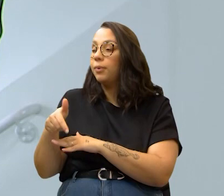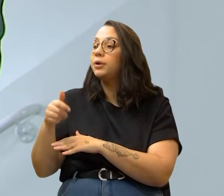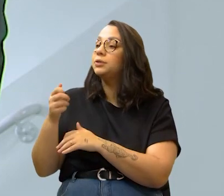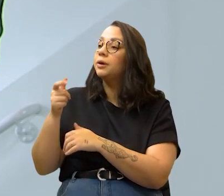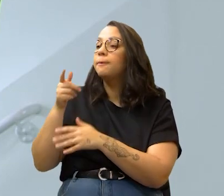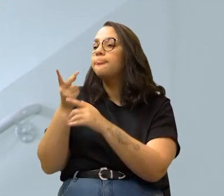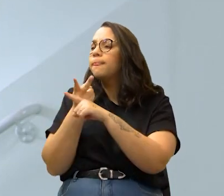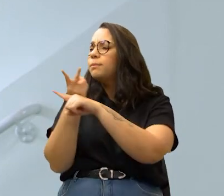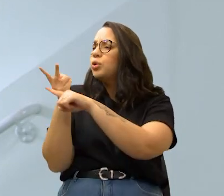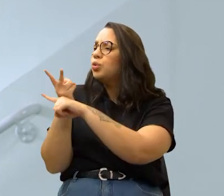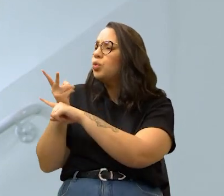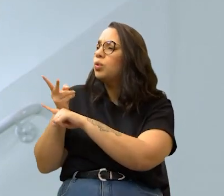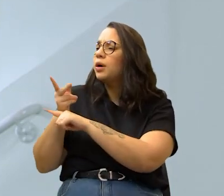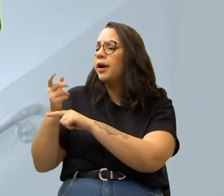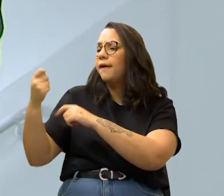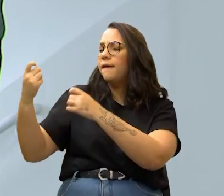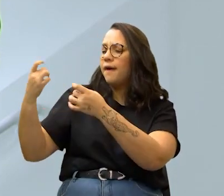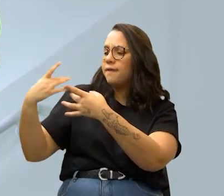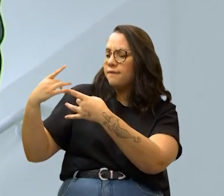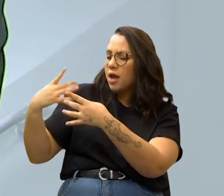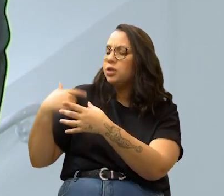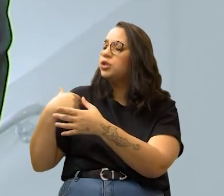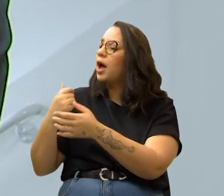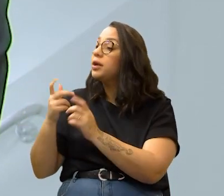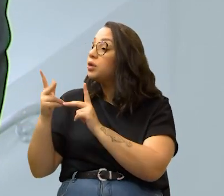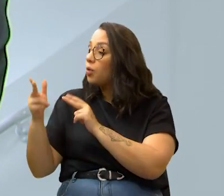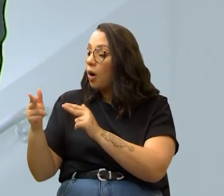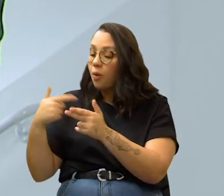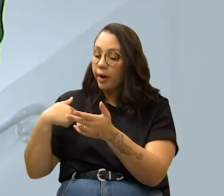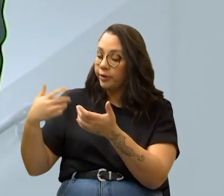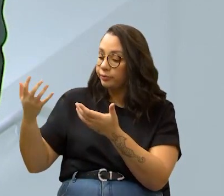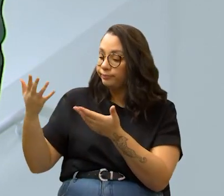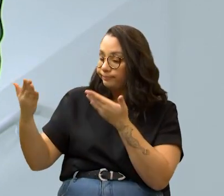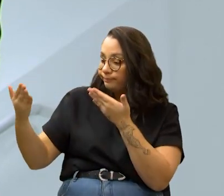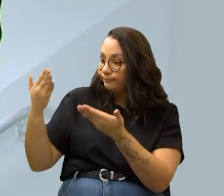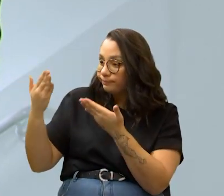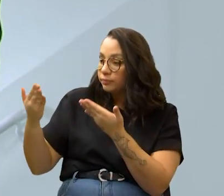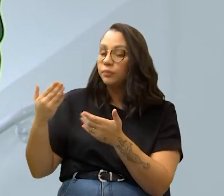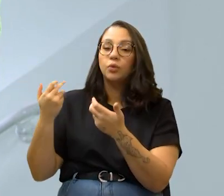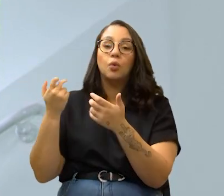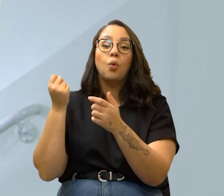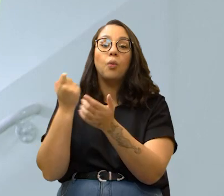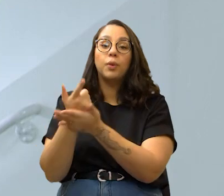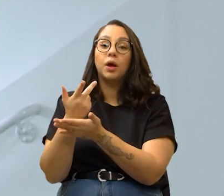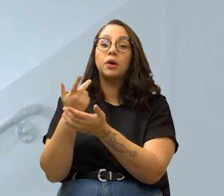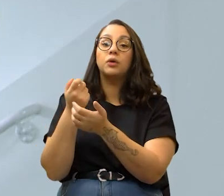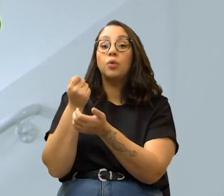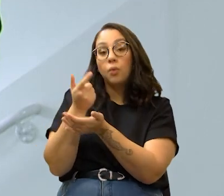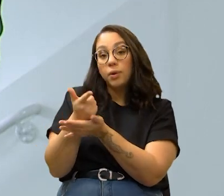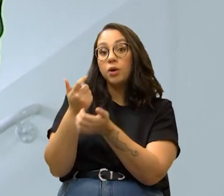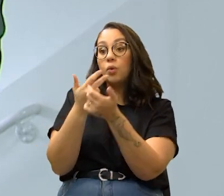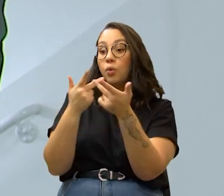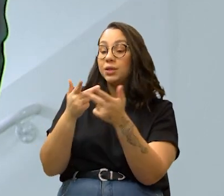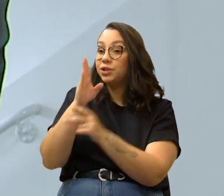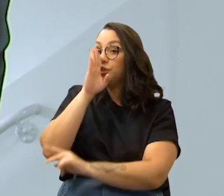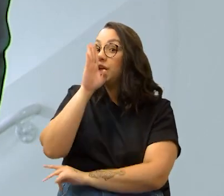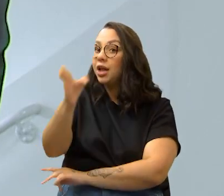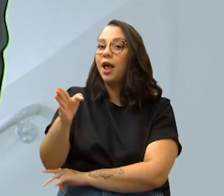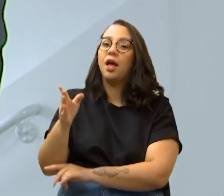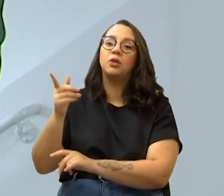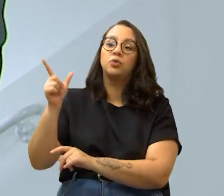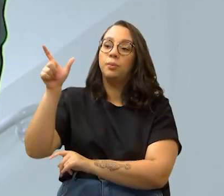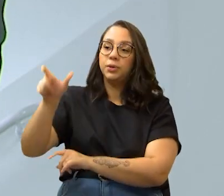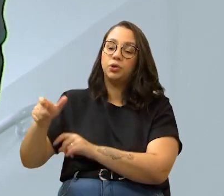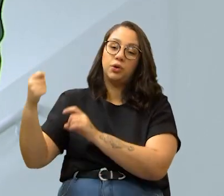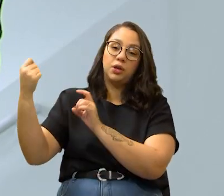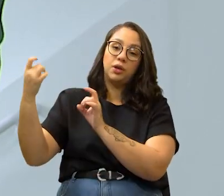dele procurar fornecedores que tenham aquele mesmo item. E é aí que você consegue ganhar, comprando itens específicos de